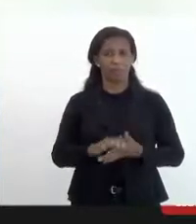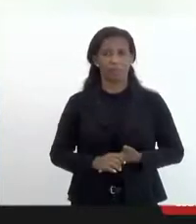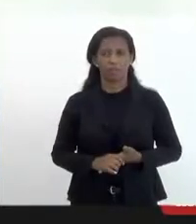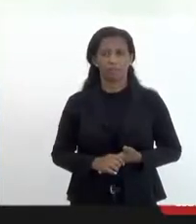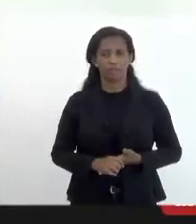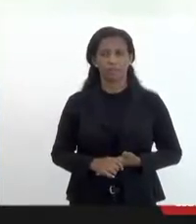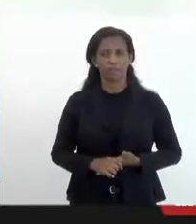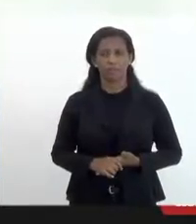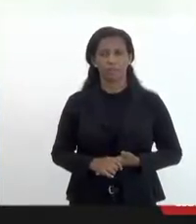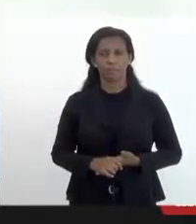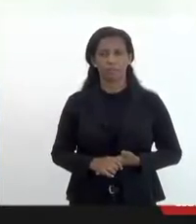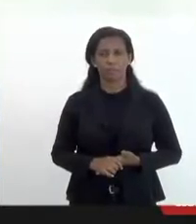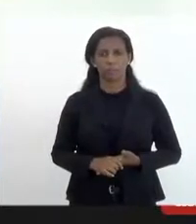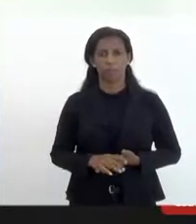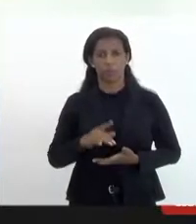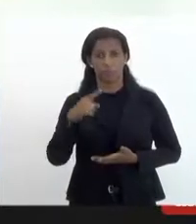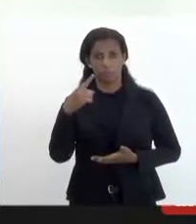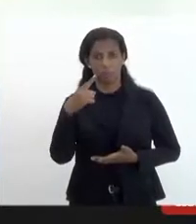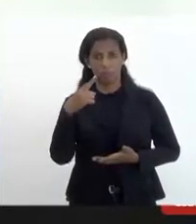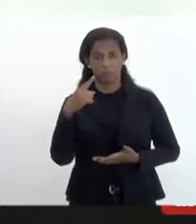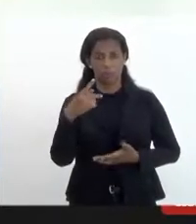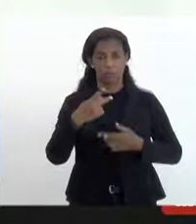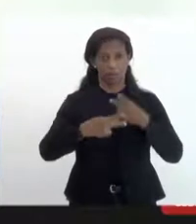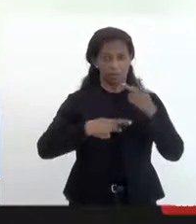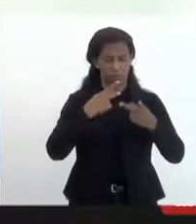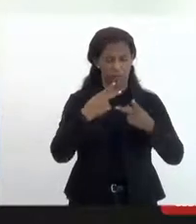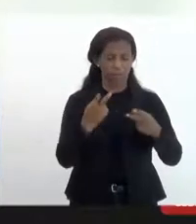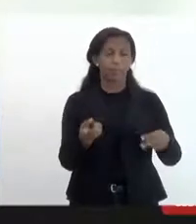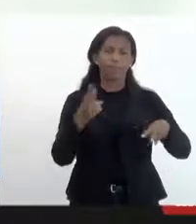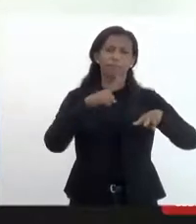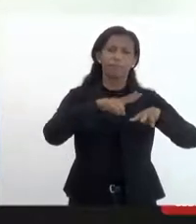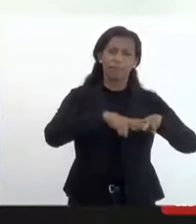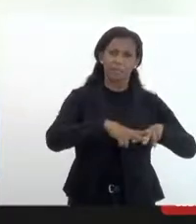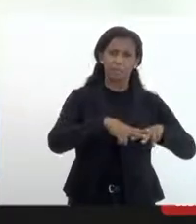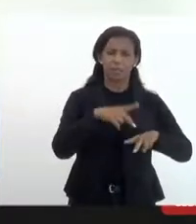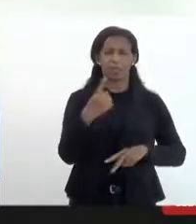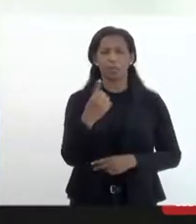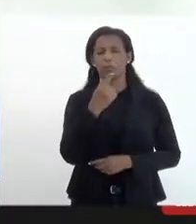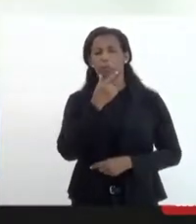para levantar depois uma questão. Prenderam um cidadão